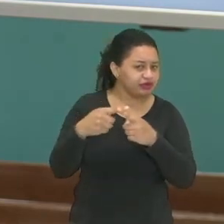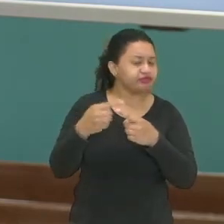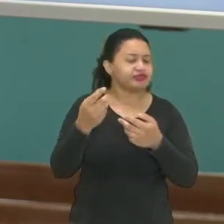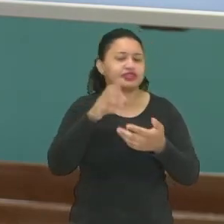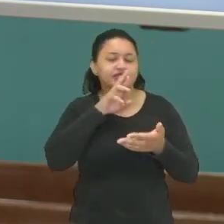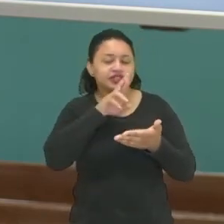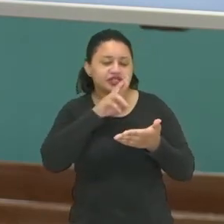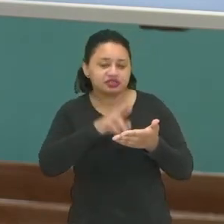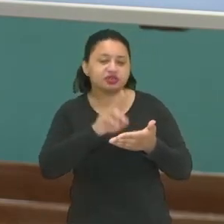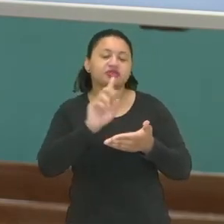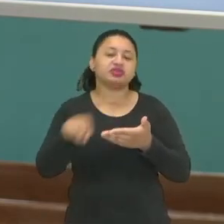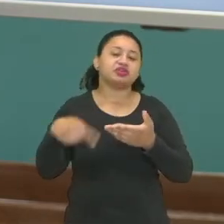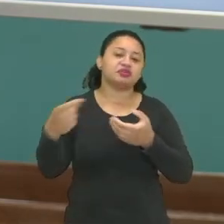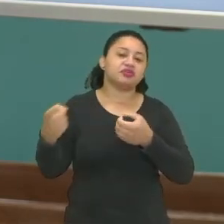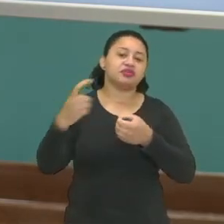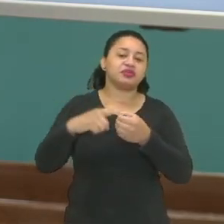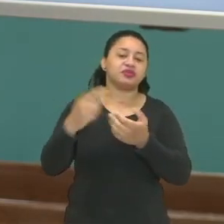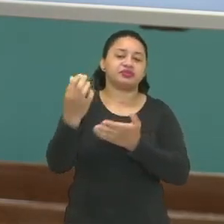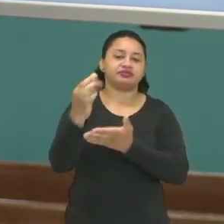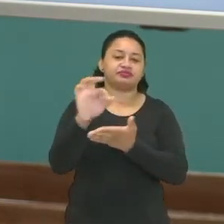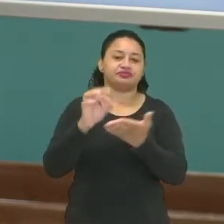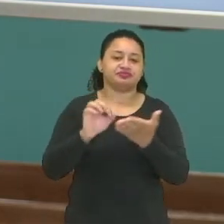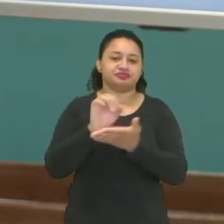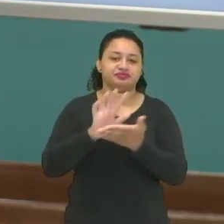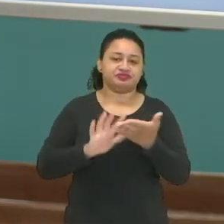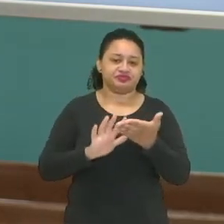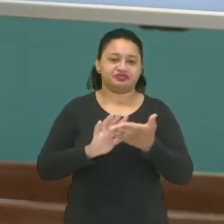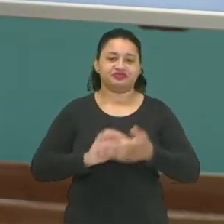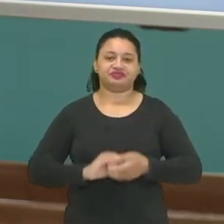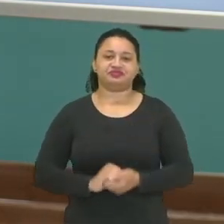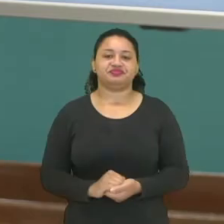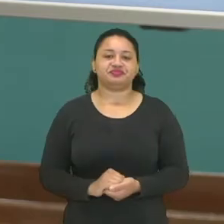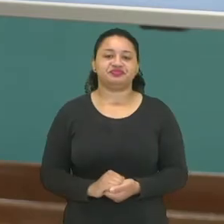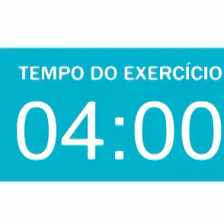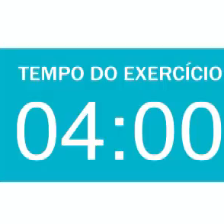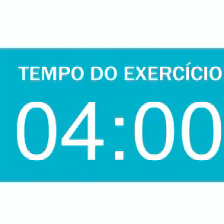aí então no seu caderno e em seguida retomaremos com a correção.